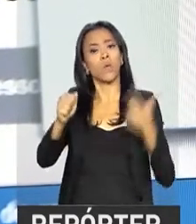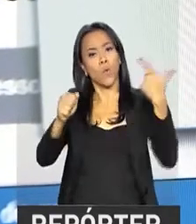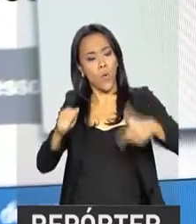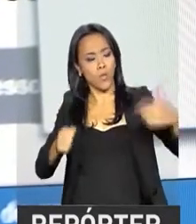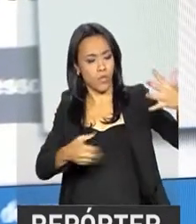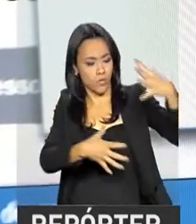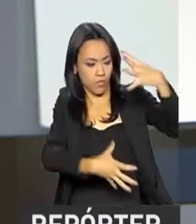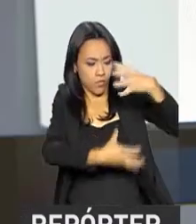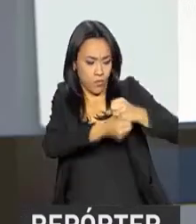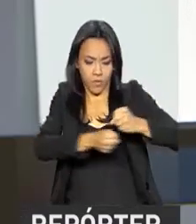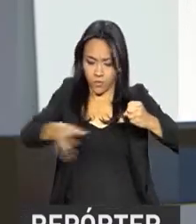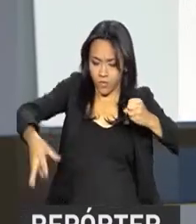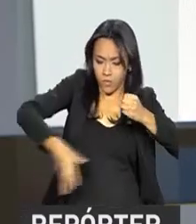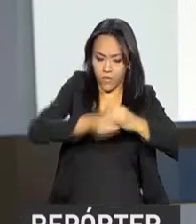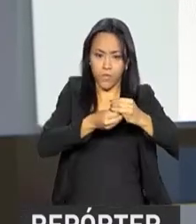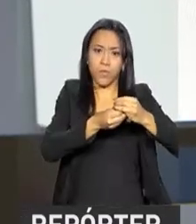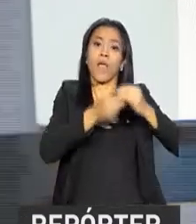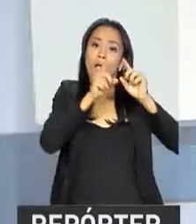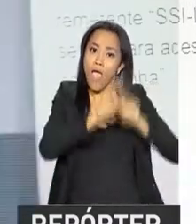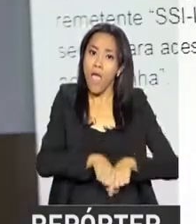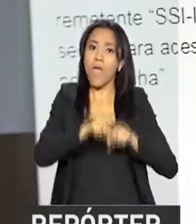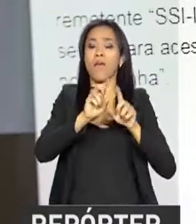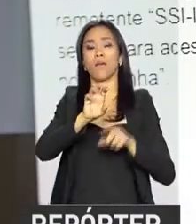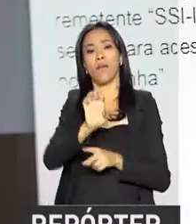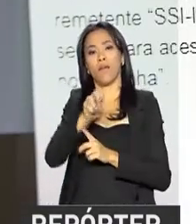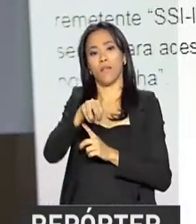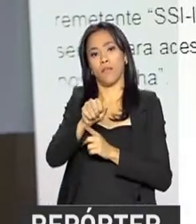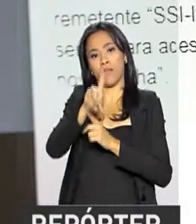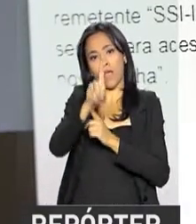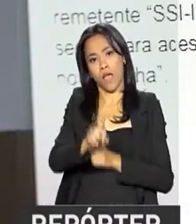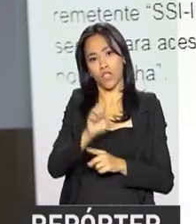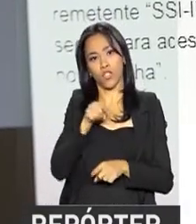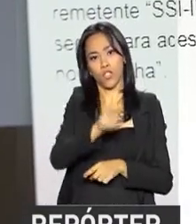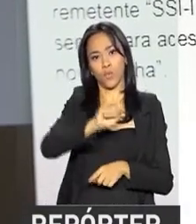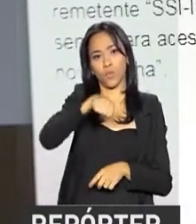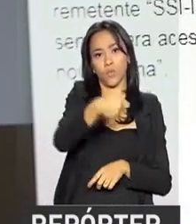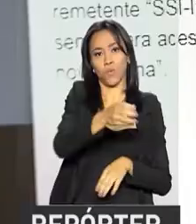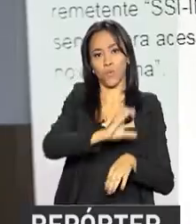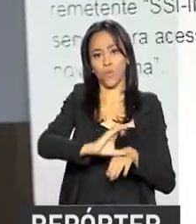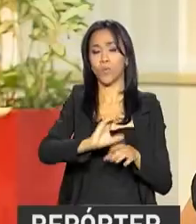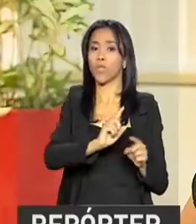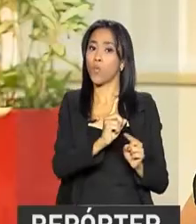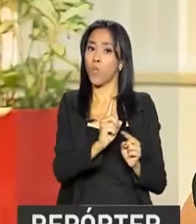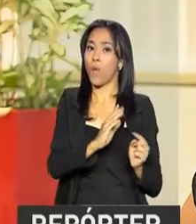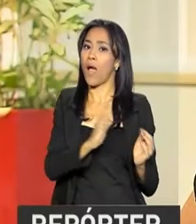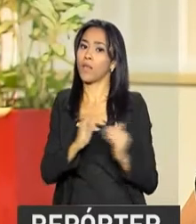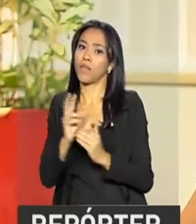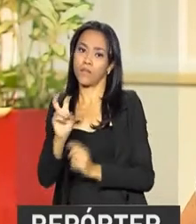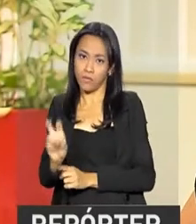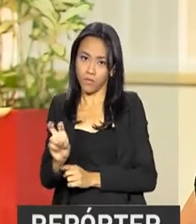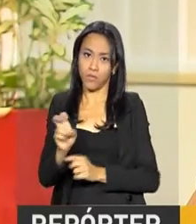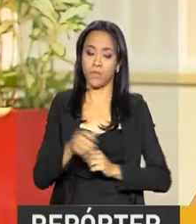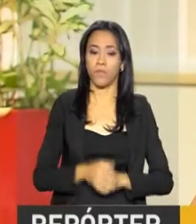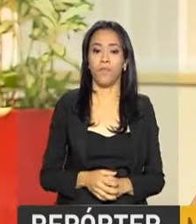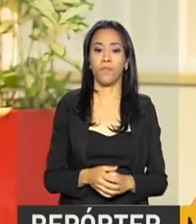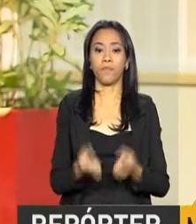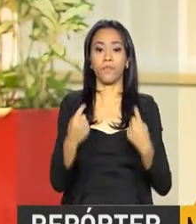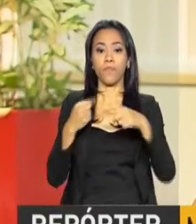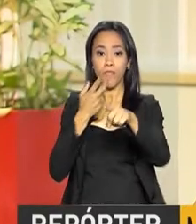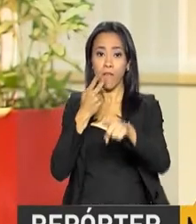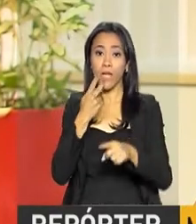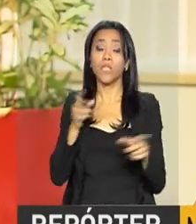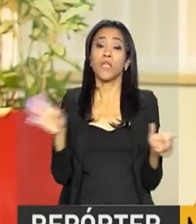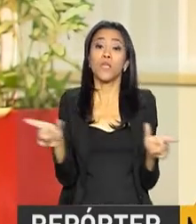pelo governo, formam um conceito ENAD de determinado curso, que varia de 1 a 5. O ENAD, além de tudo, ele